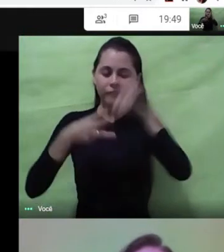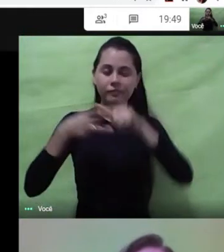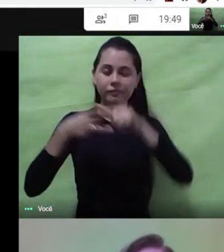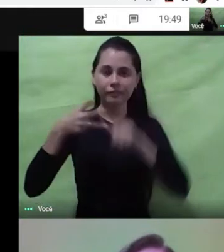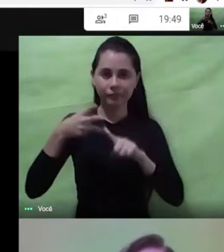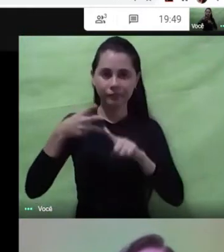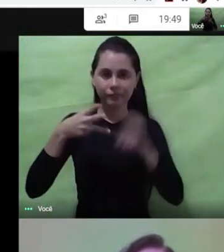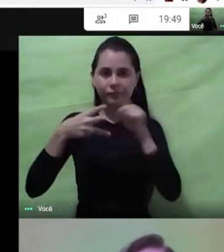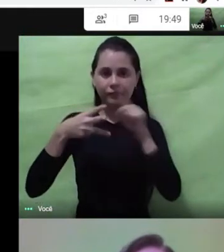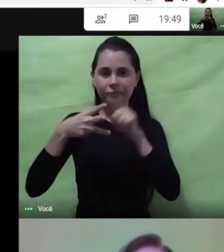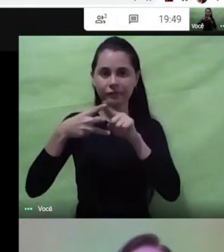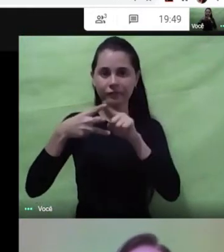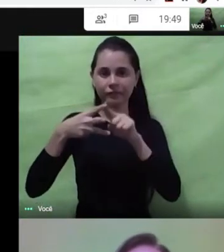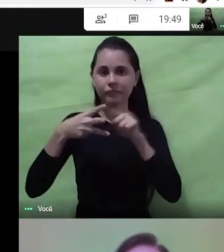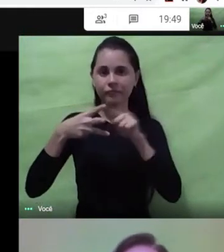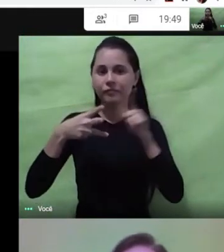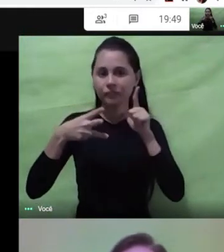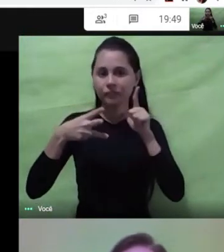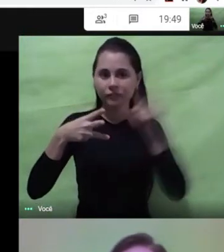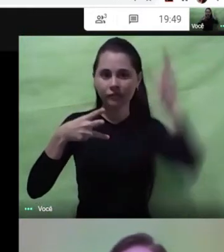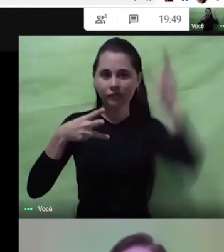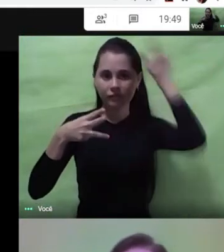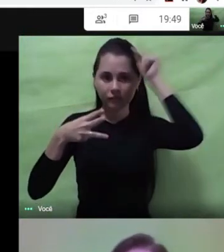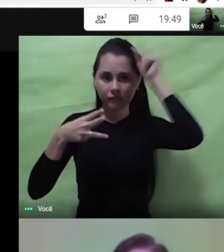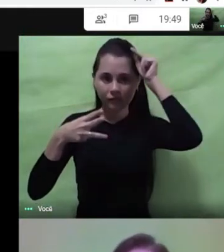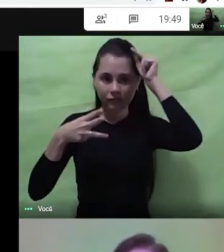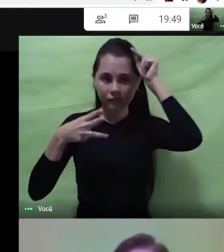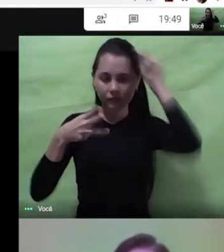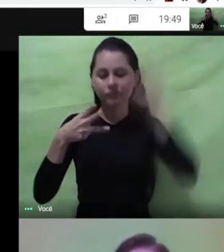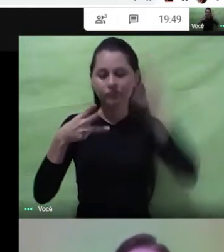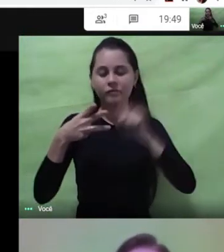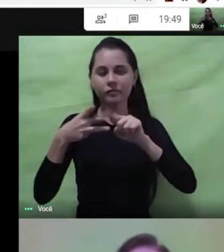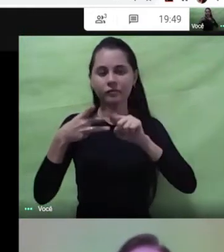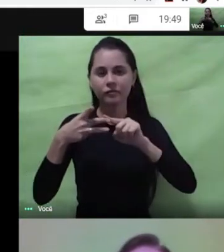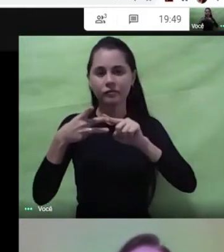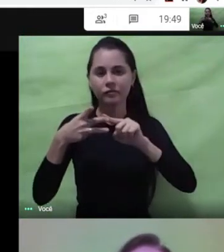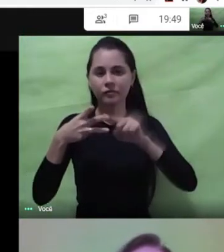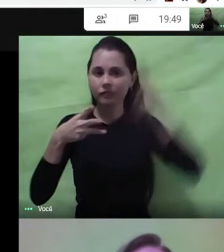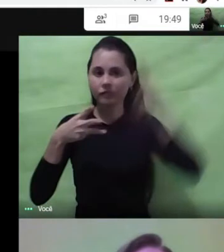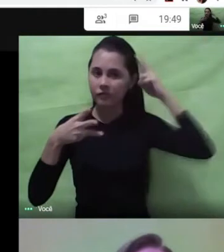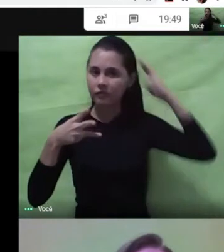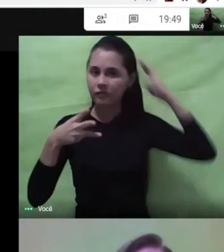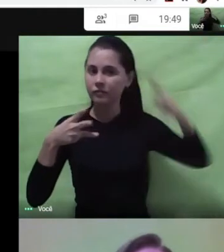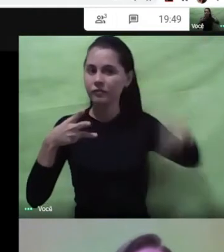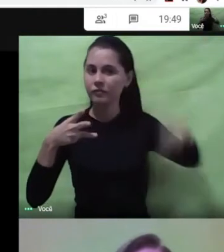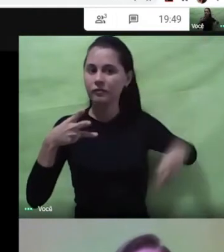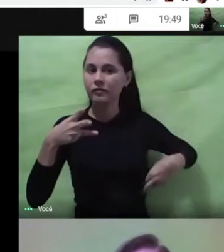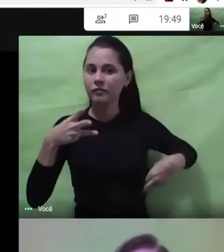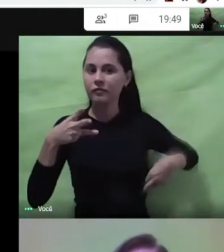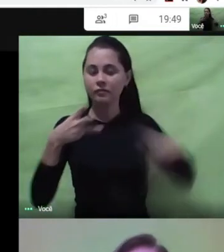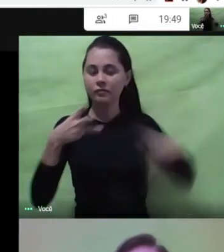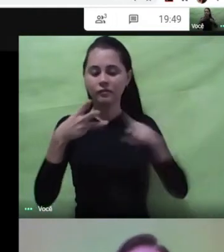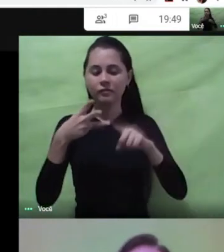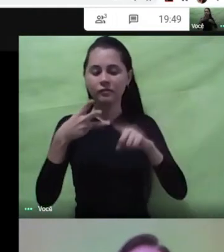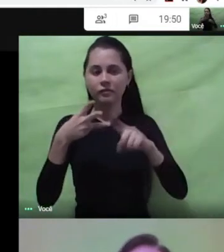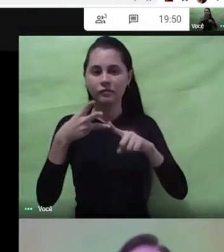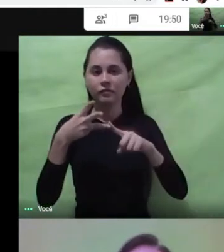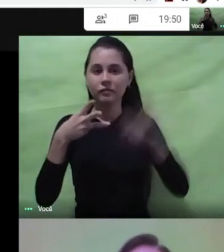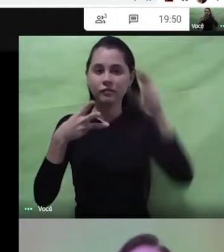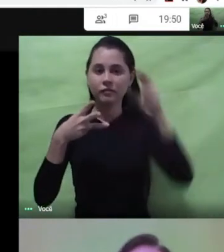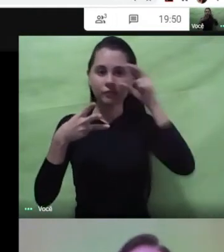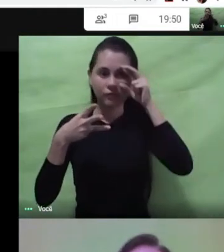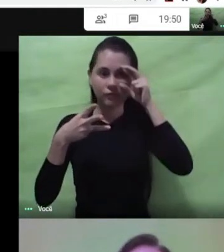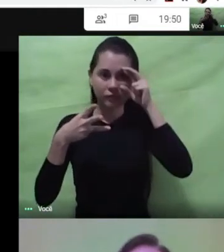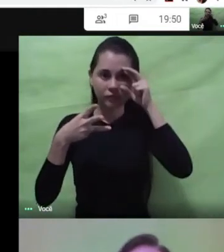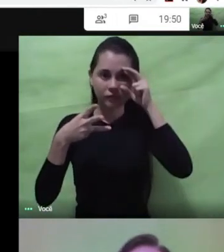Larissa Rayane, Rejane da Silva e Rosane Ferreira.